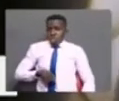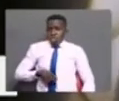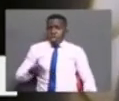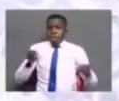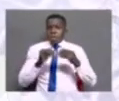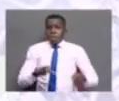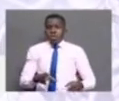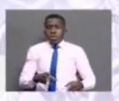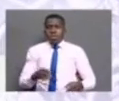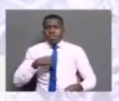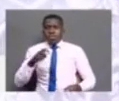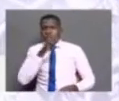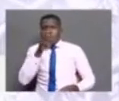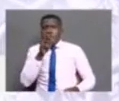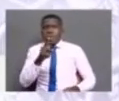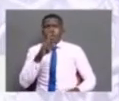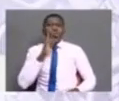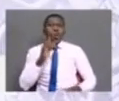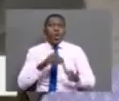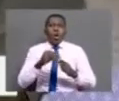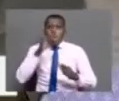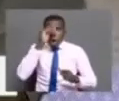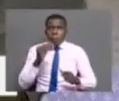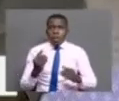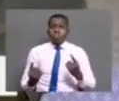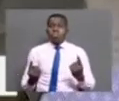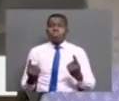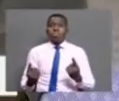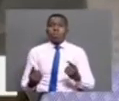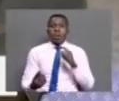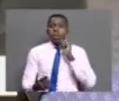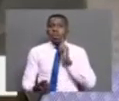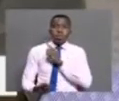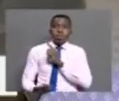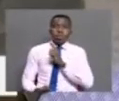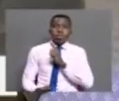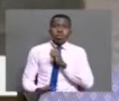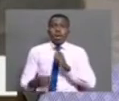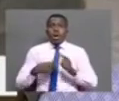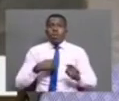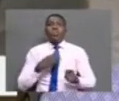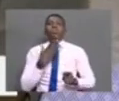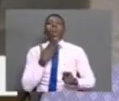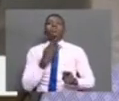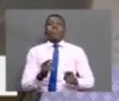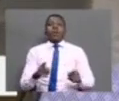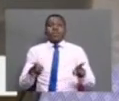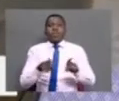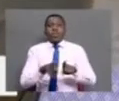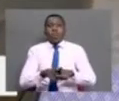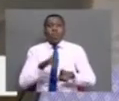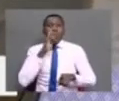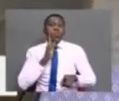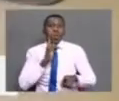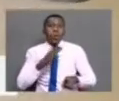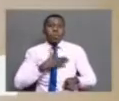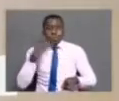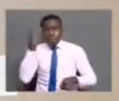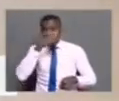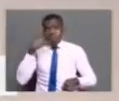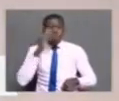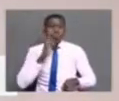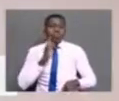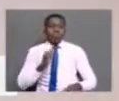o que ela é a resposta rápida quero ser menina a mesma como e